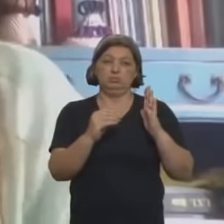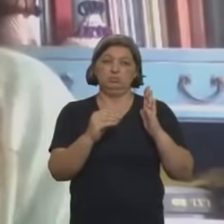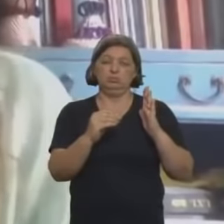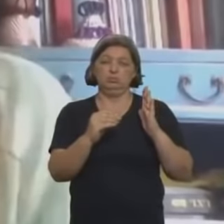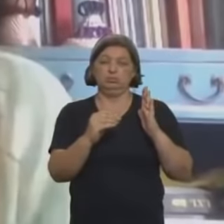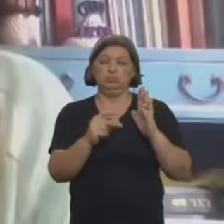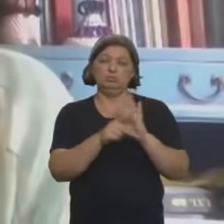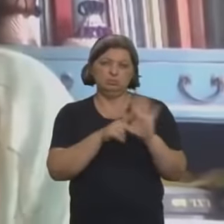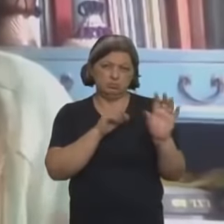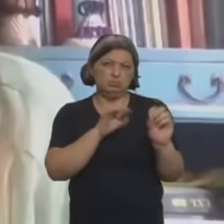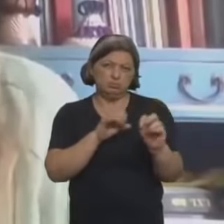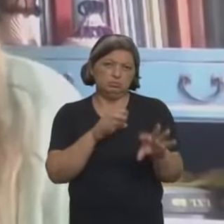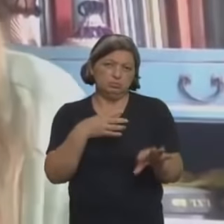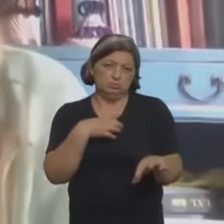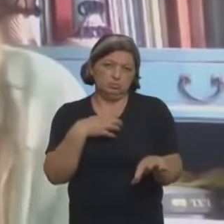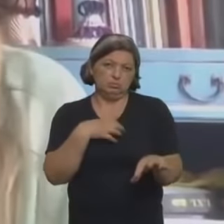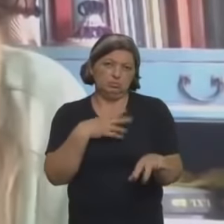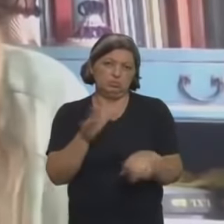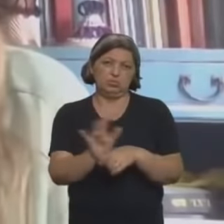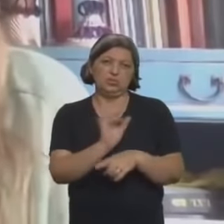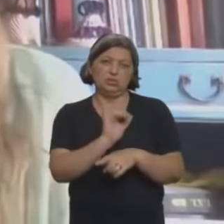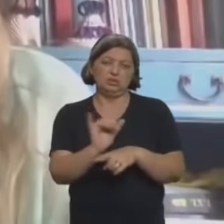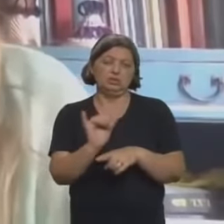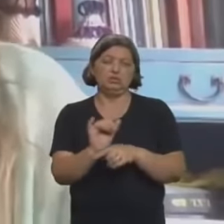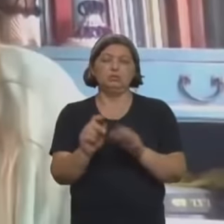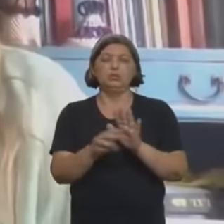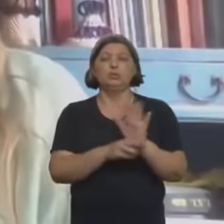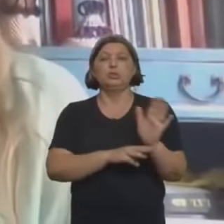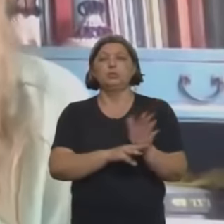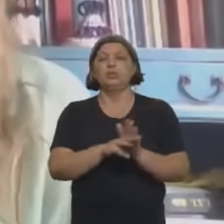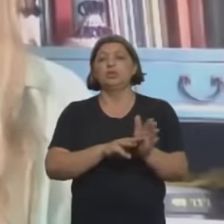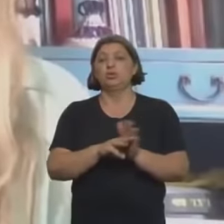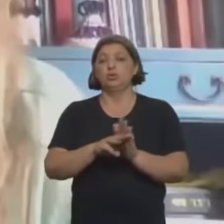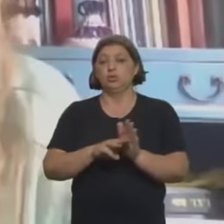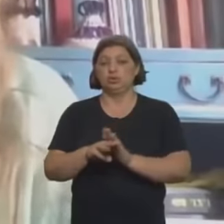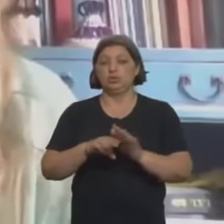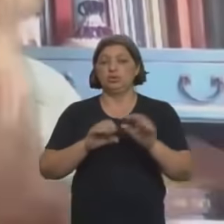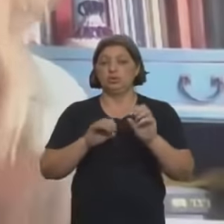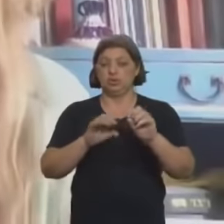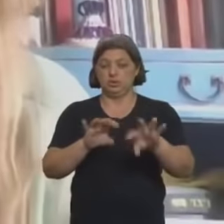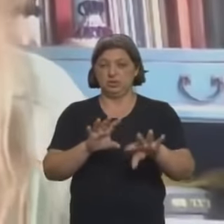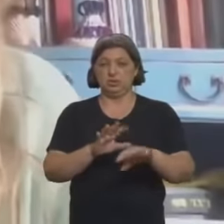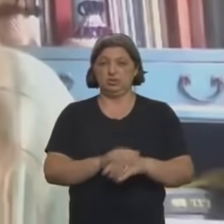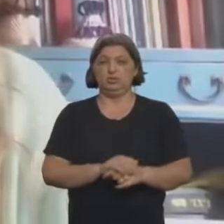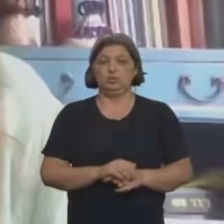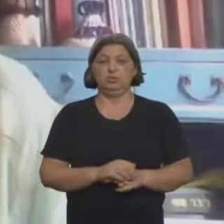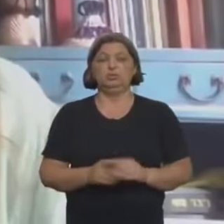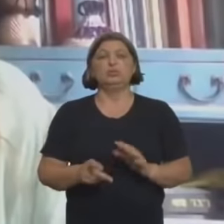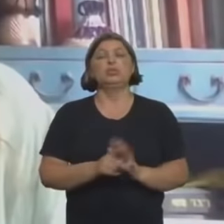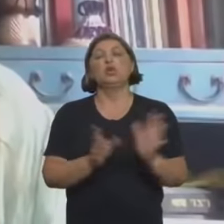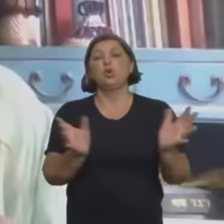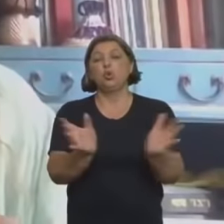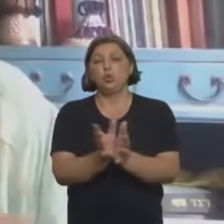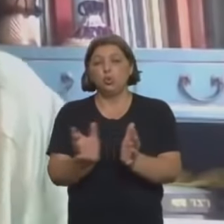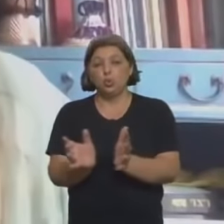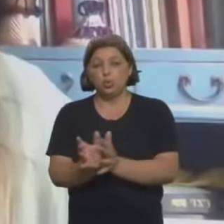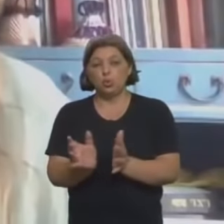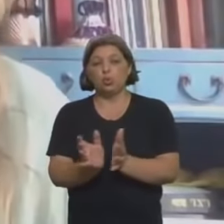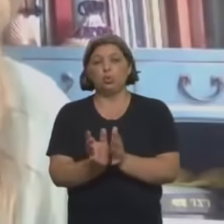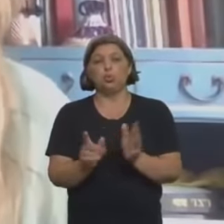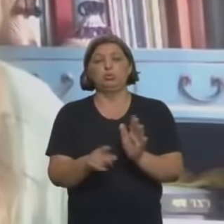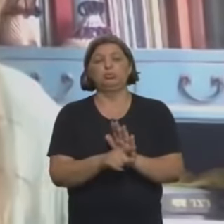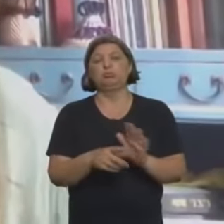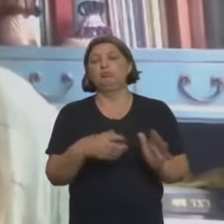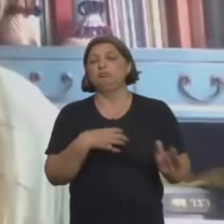de ensinar, né, uma nova forma, uma nova metodologia de gerir sua turma, né, uma nova forma